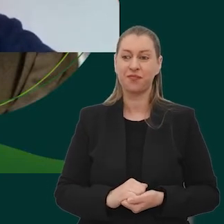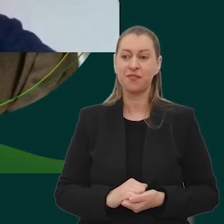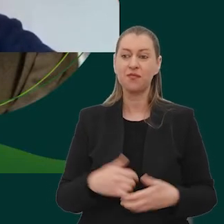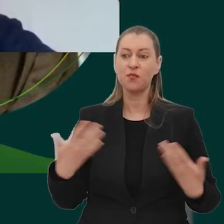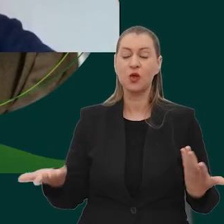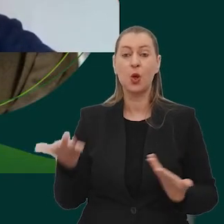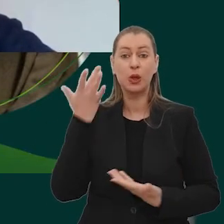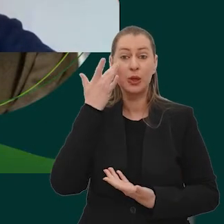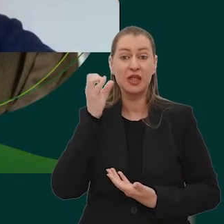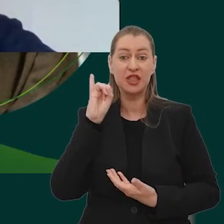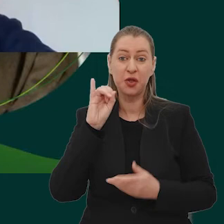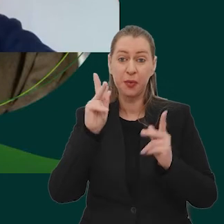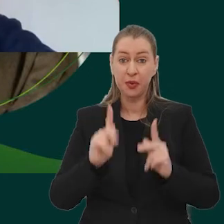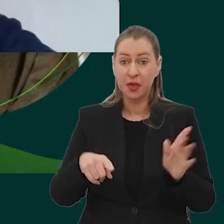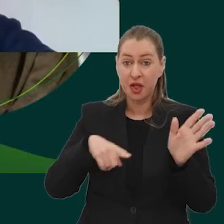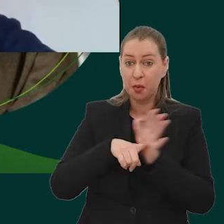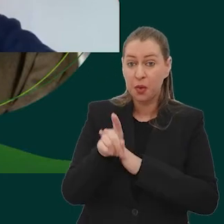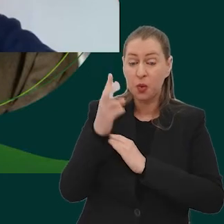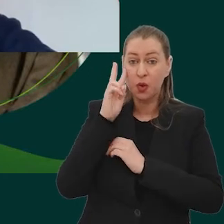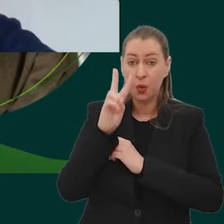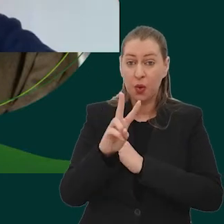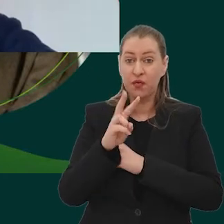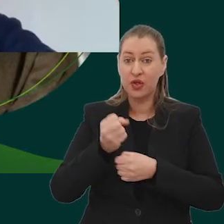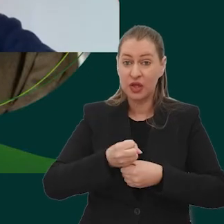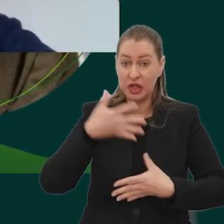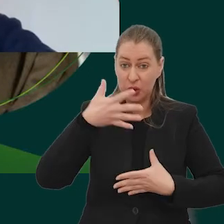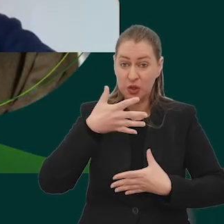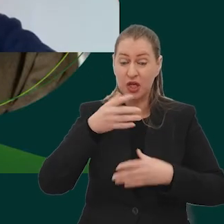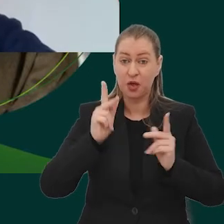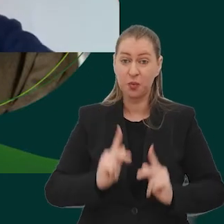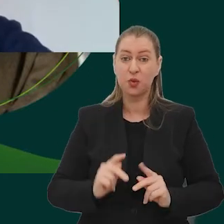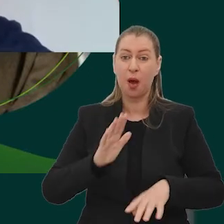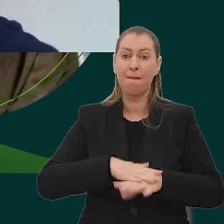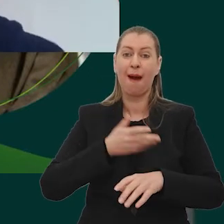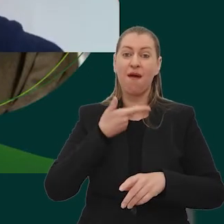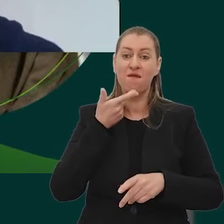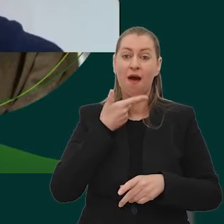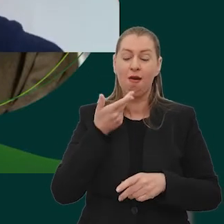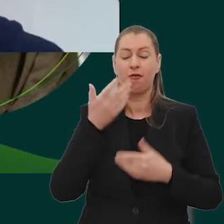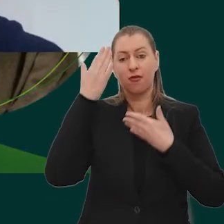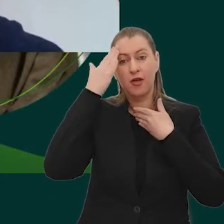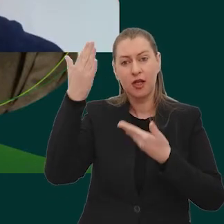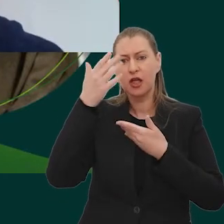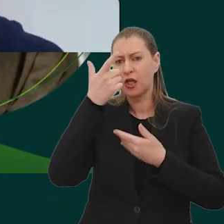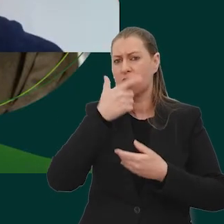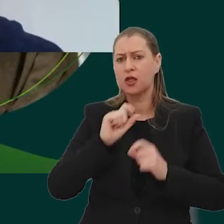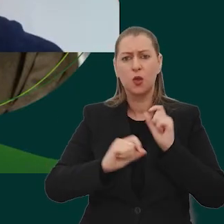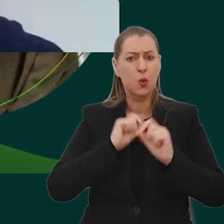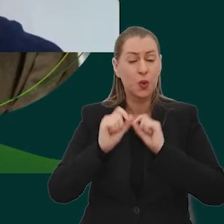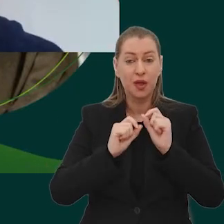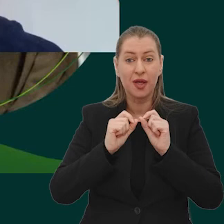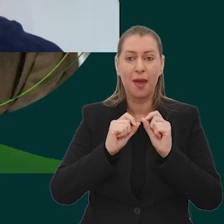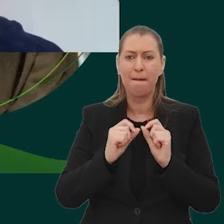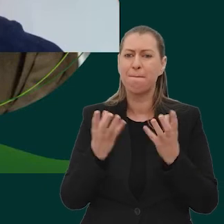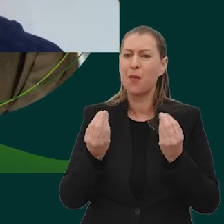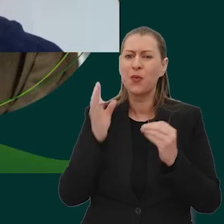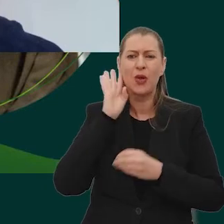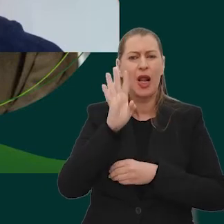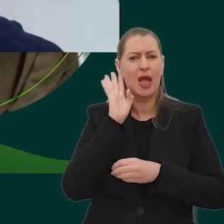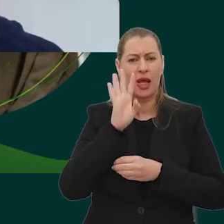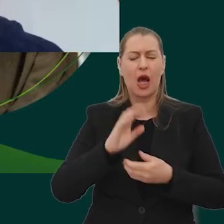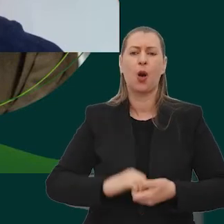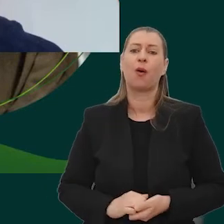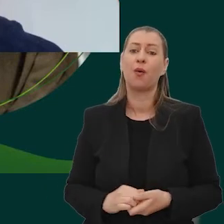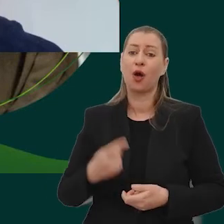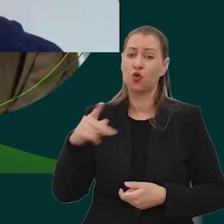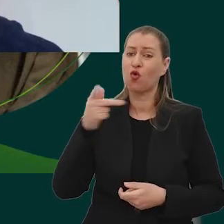Então, não sei se o pessoal tem alguma pergunta, estou verificando aqui no chat, o pessoal está mais comentando e agradecendo, achando que foi muito legal